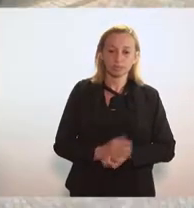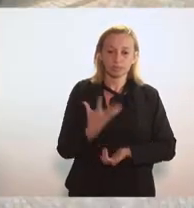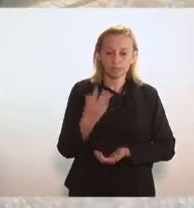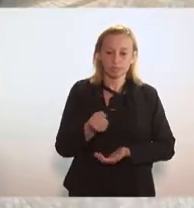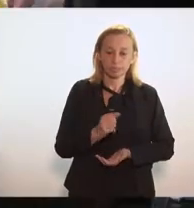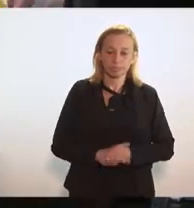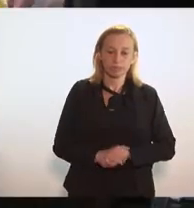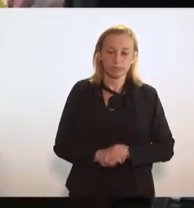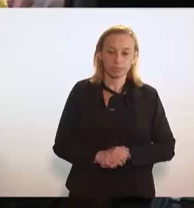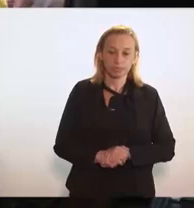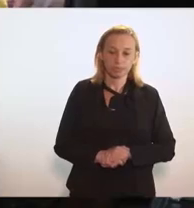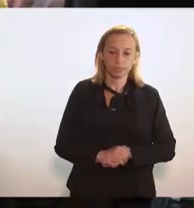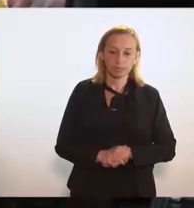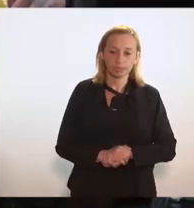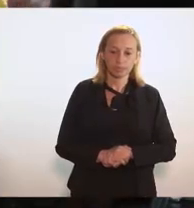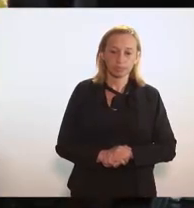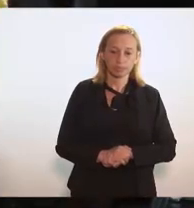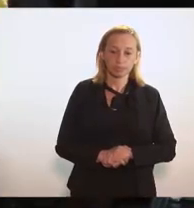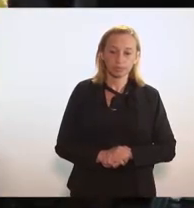Favorável.